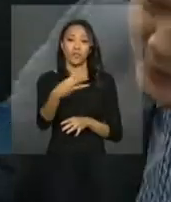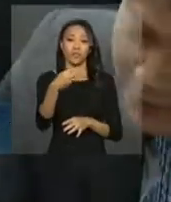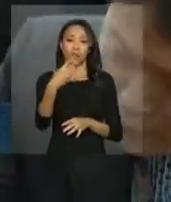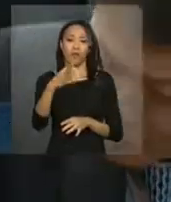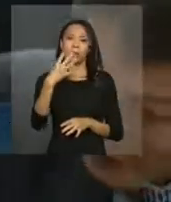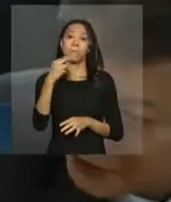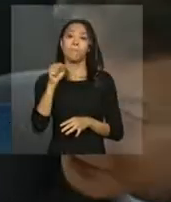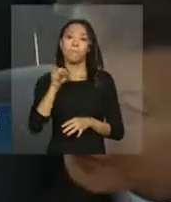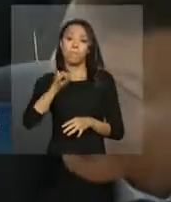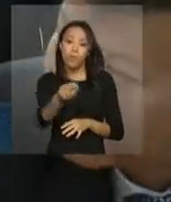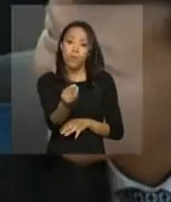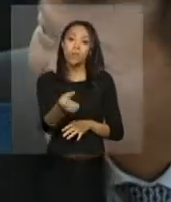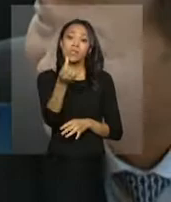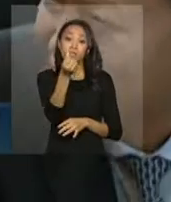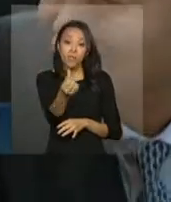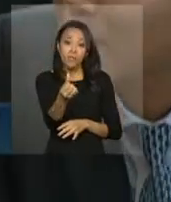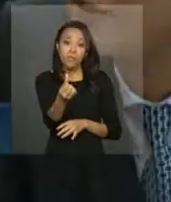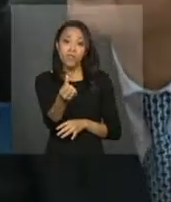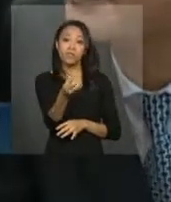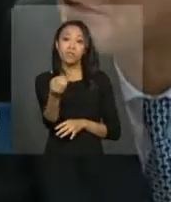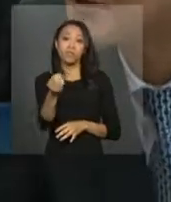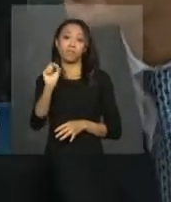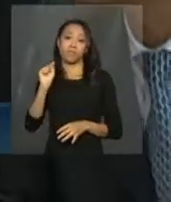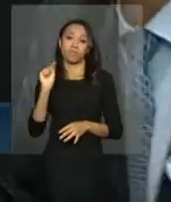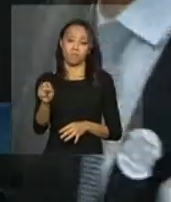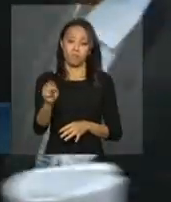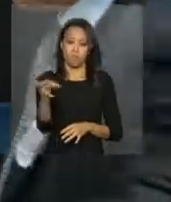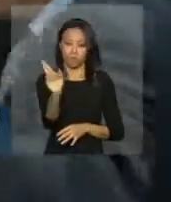milhões 600.000